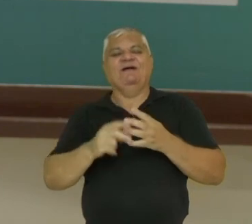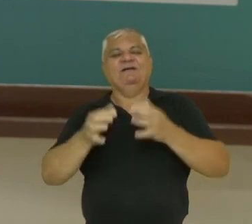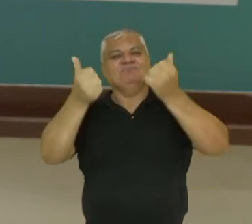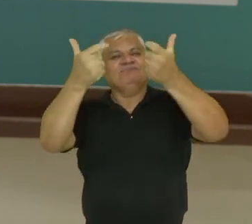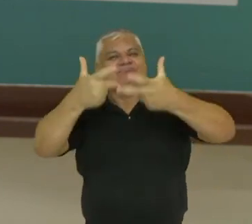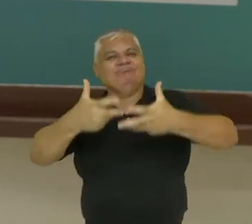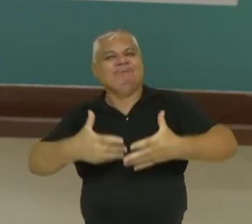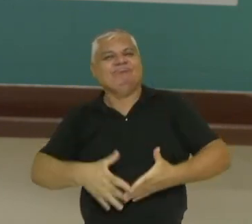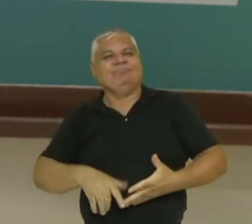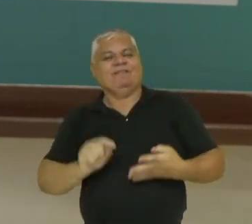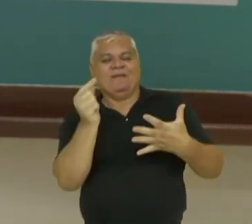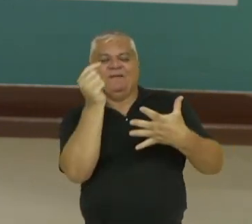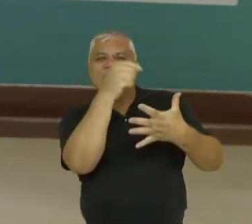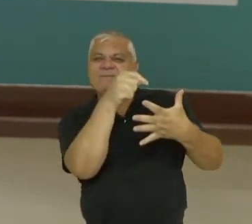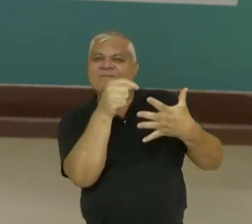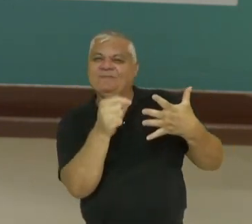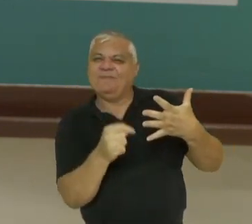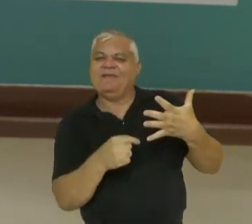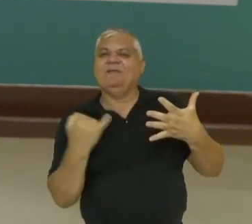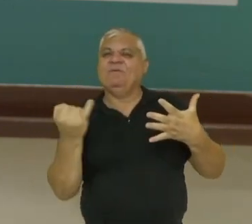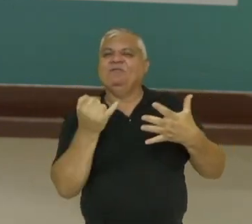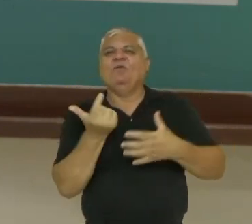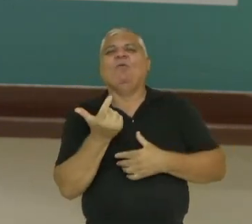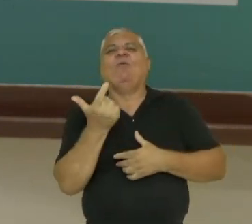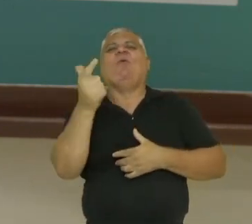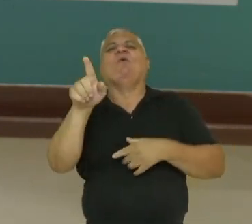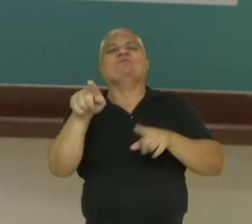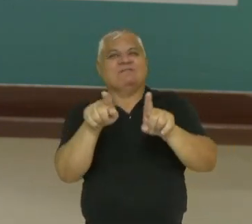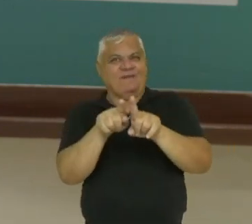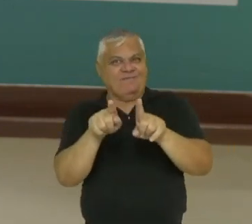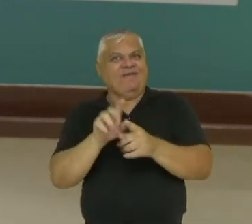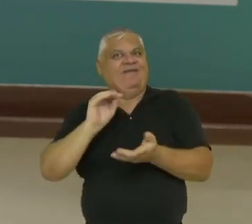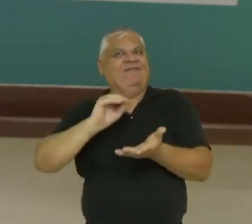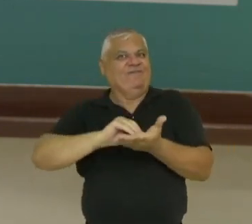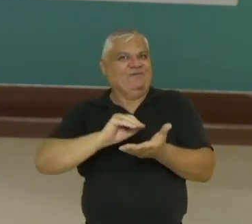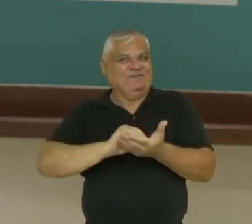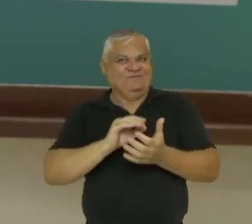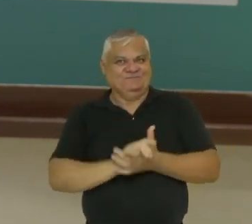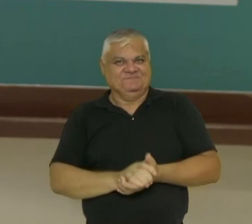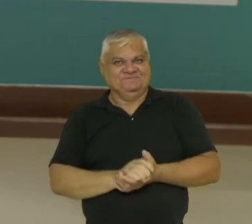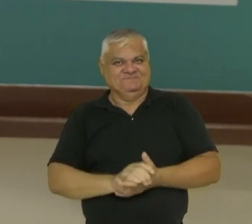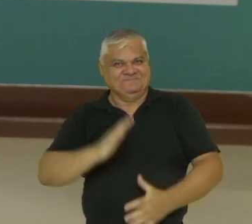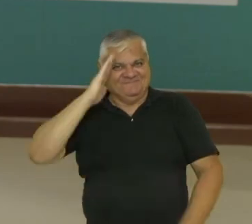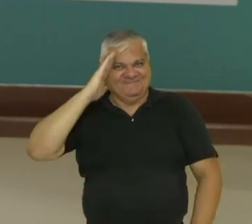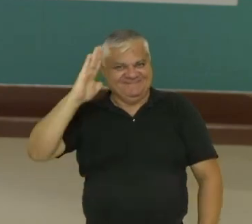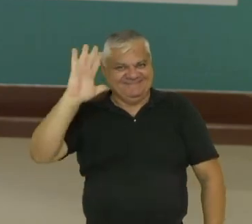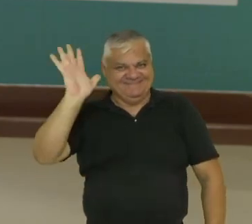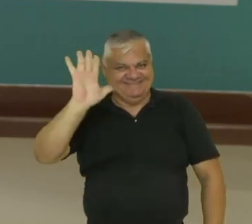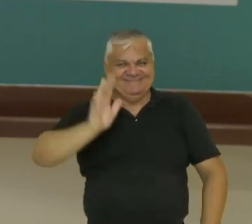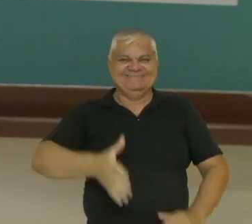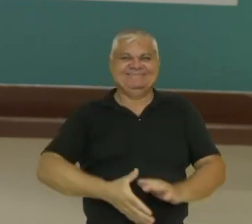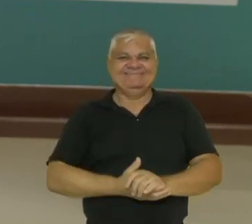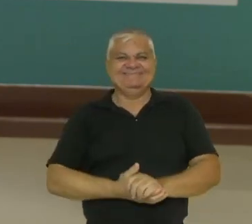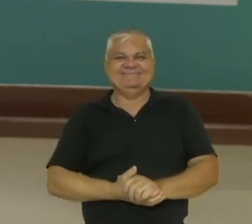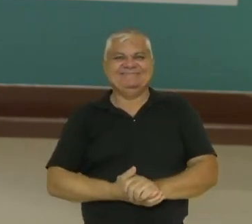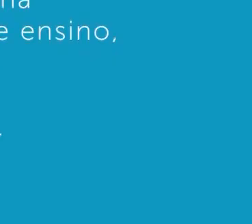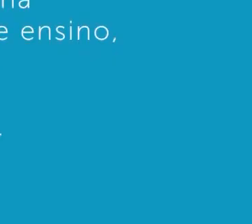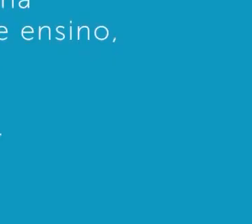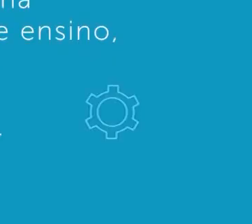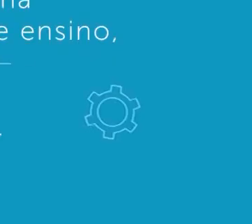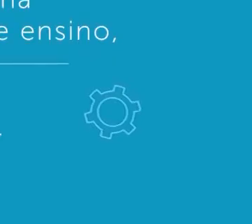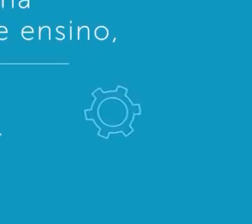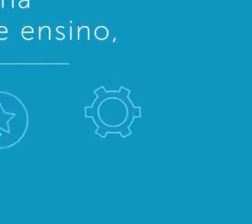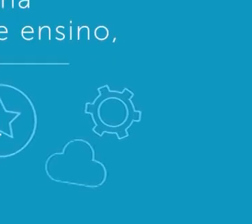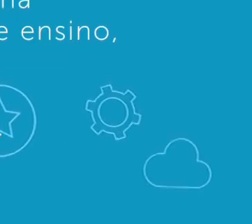nosso conhecimento a respeito do dinheiro e a função do dinheiro. Então, espero que vocês tenham gostado